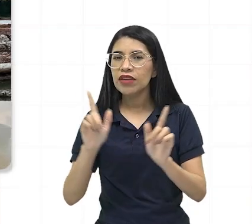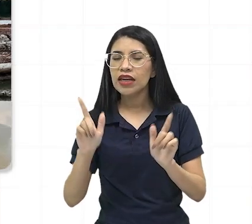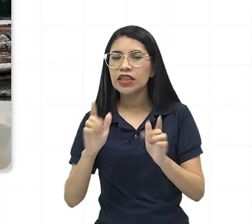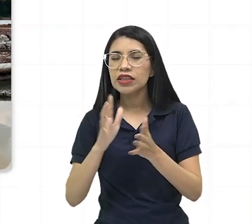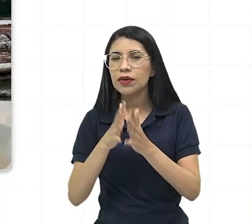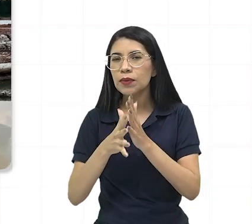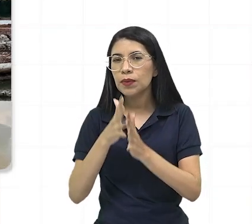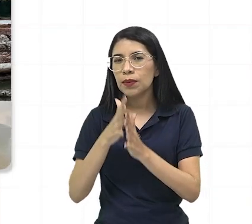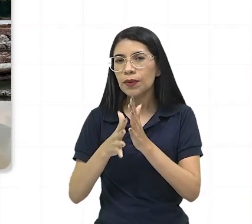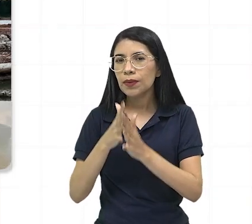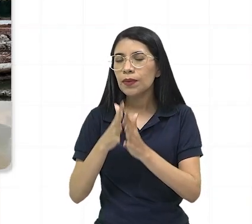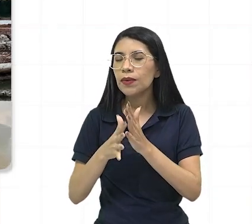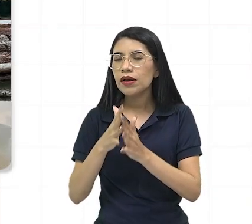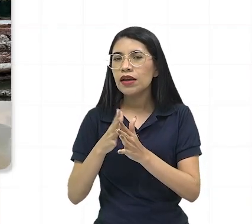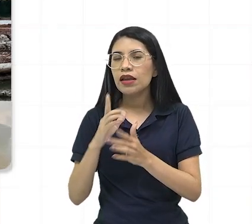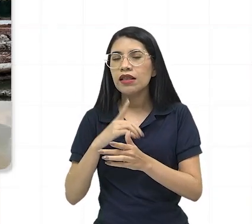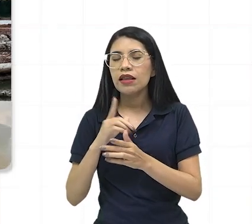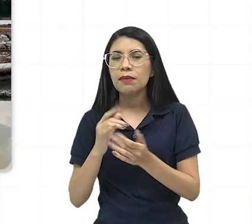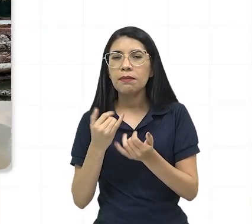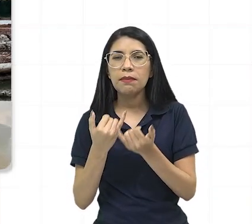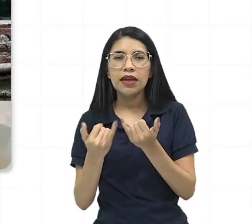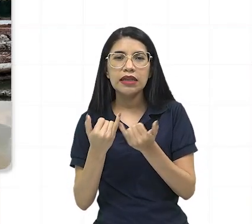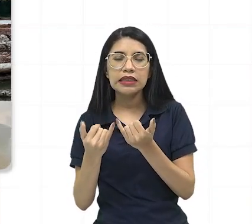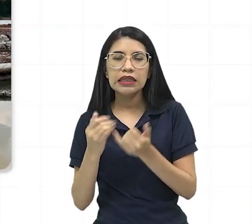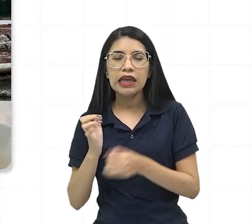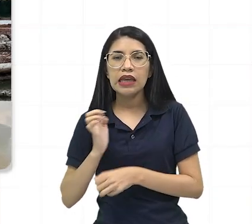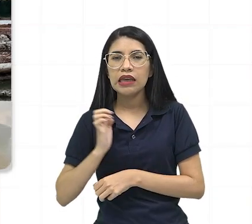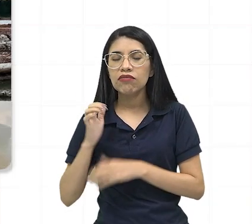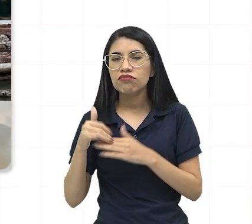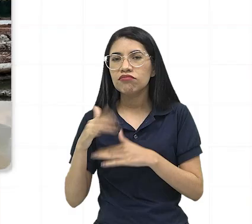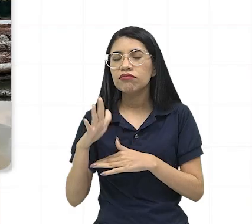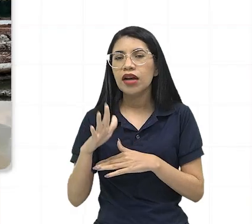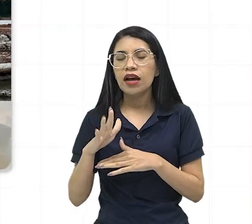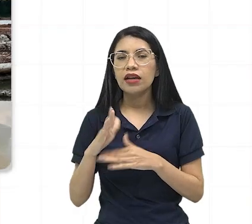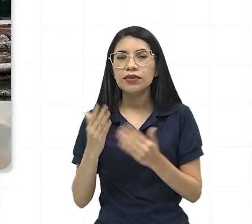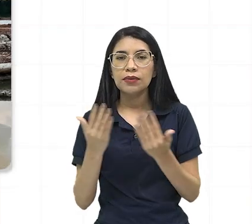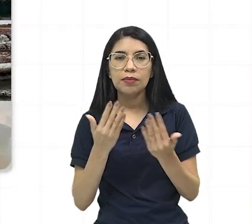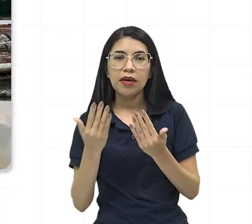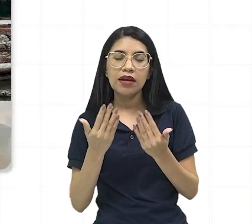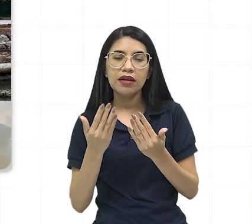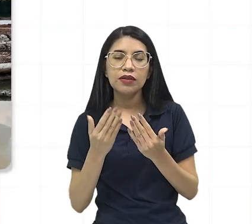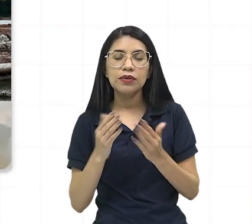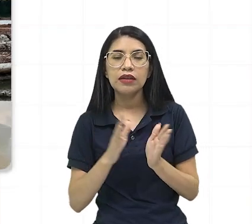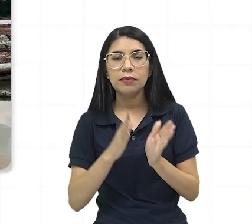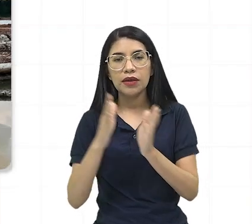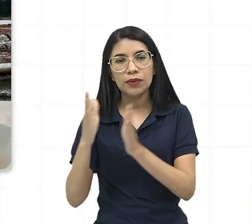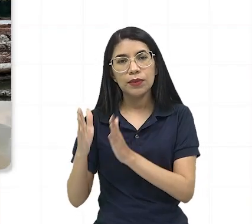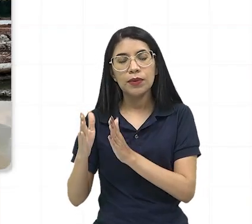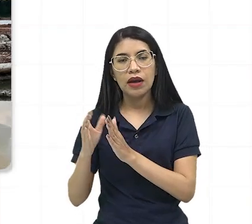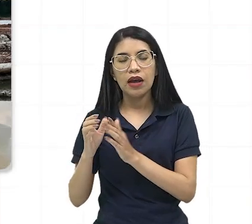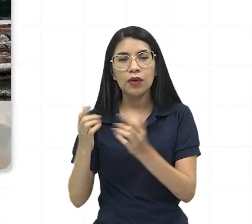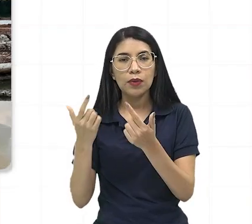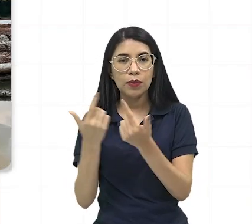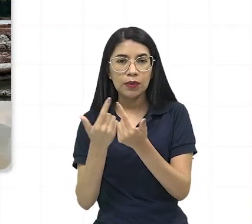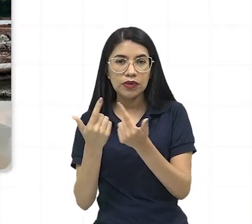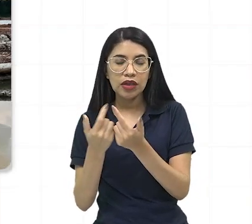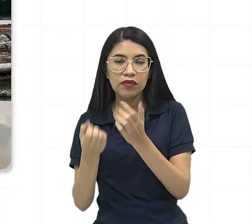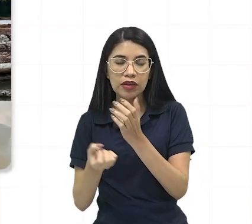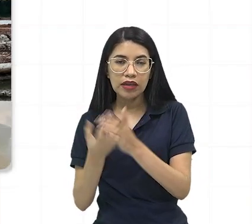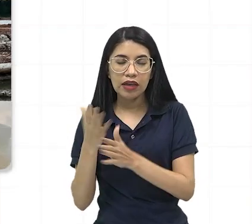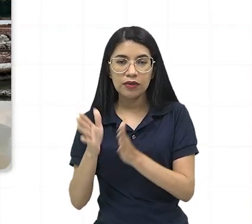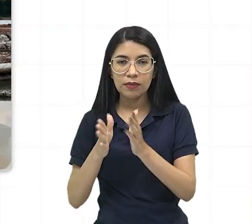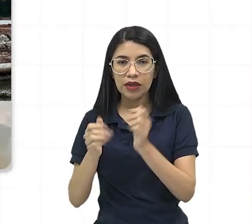centro, né, que tem um certo tom de luxo, de riqueza, com a exemplo da imagem do Teatro Amazonas, que foi construído no período